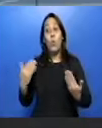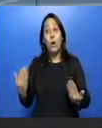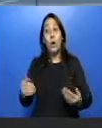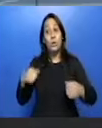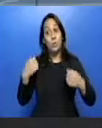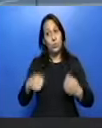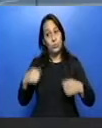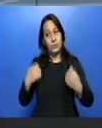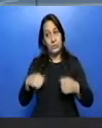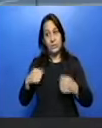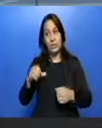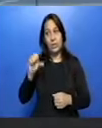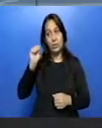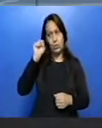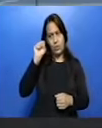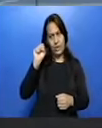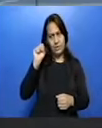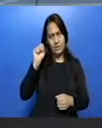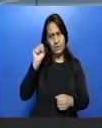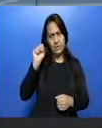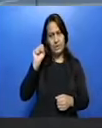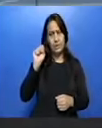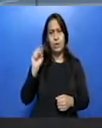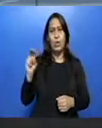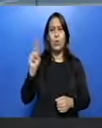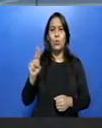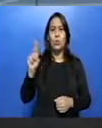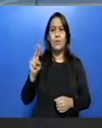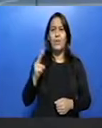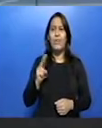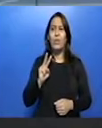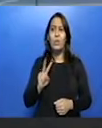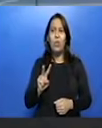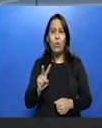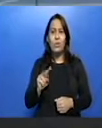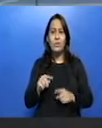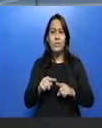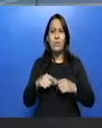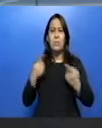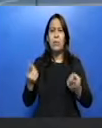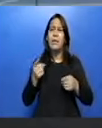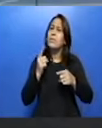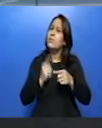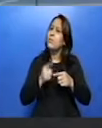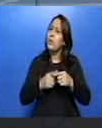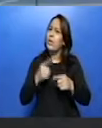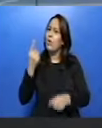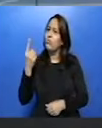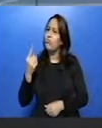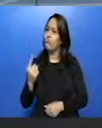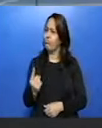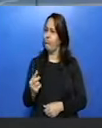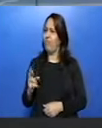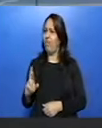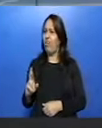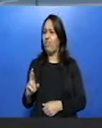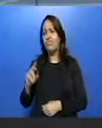no meio da palavra, a gente usava dois. E por que aqui tá, ó, conseguir,